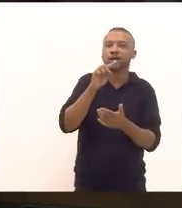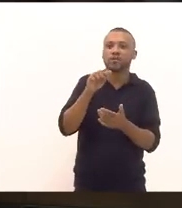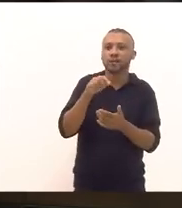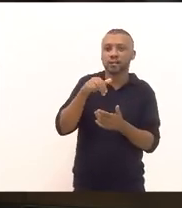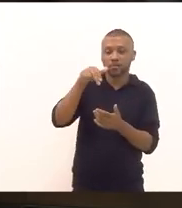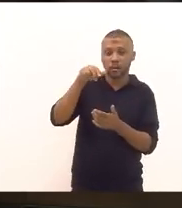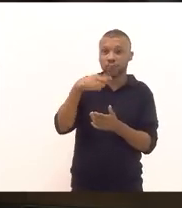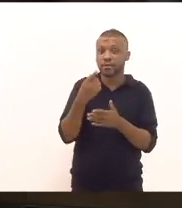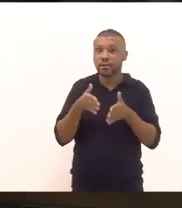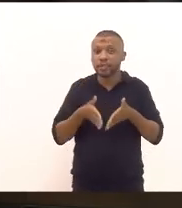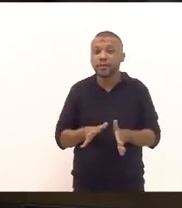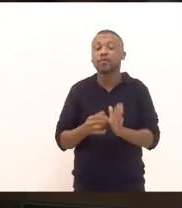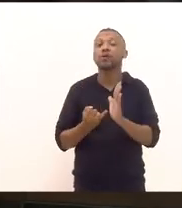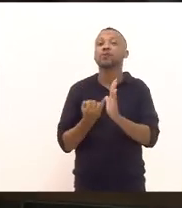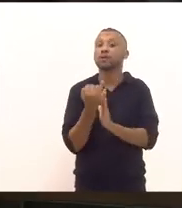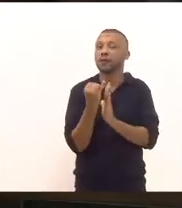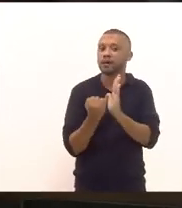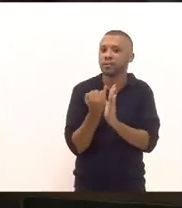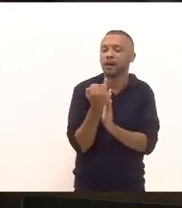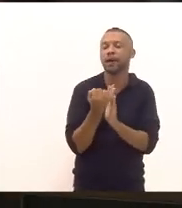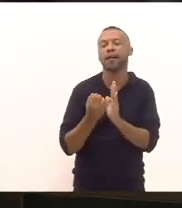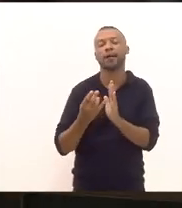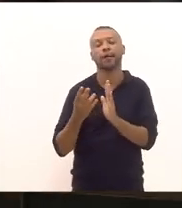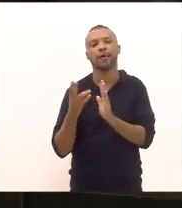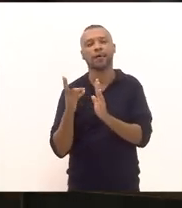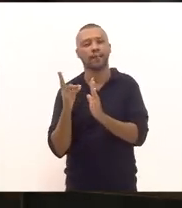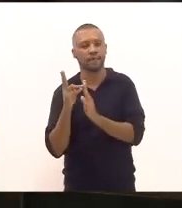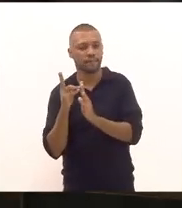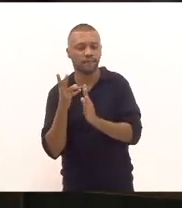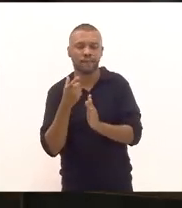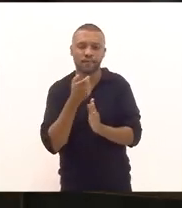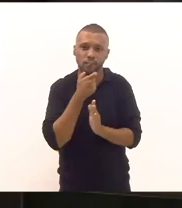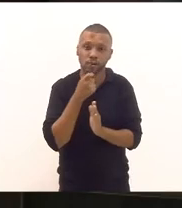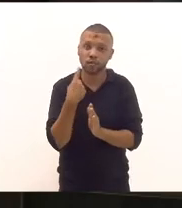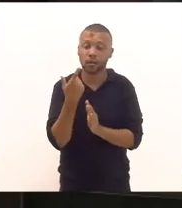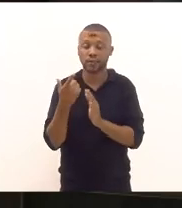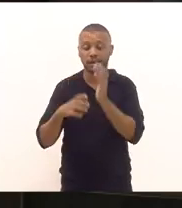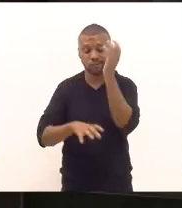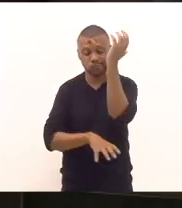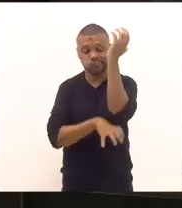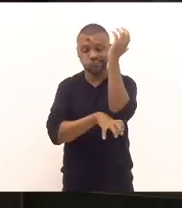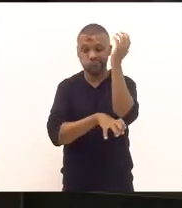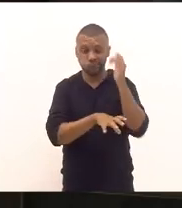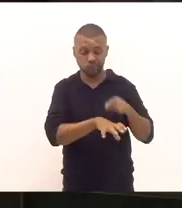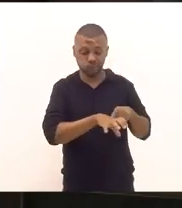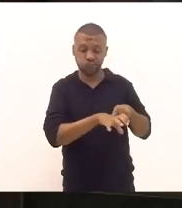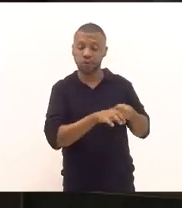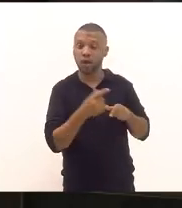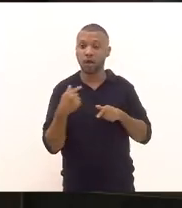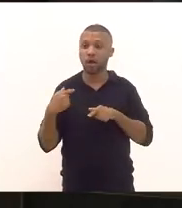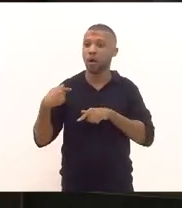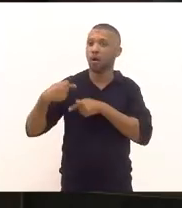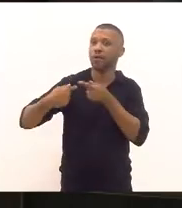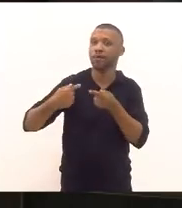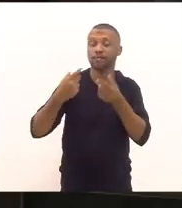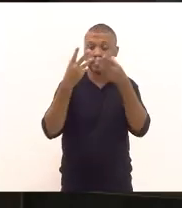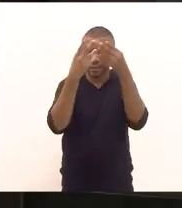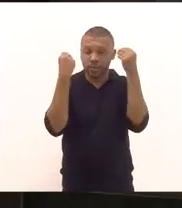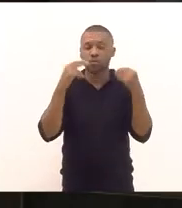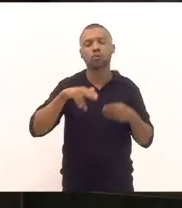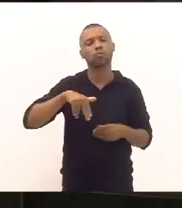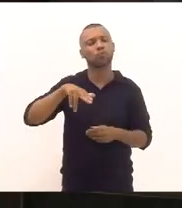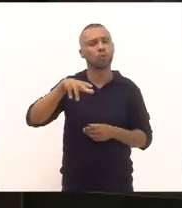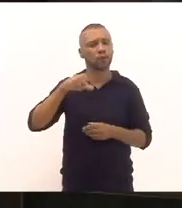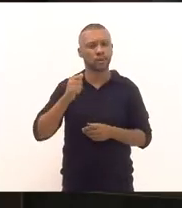em Irajá Vila da Penha e as nossas raízes a gente nunca esqueceu e foi isso que eu e meu marido